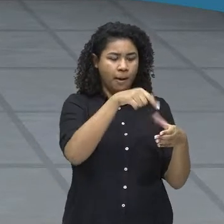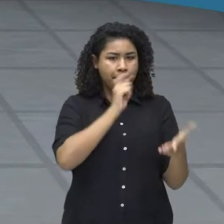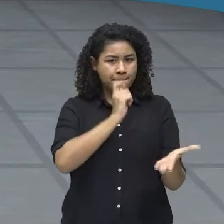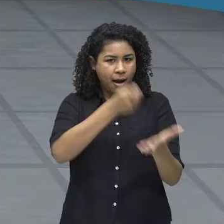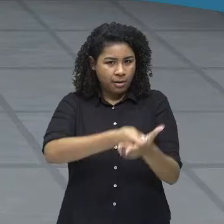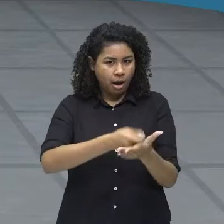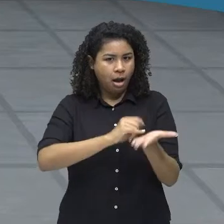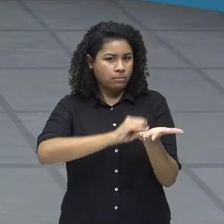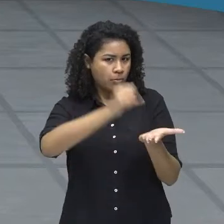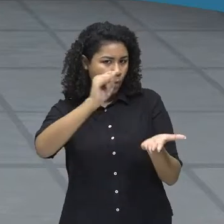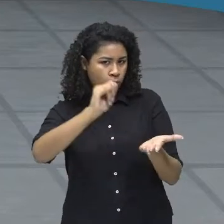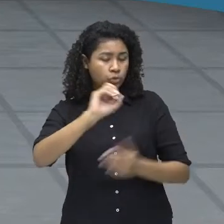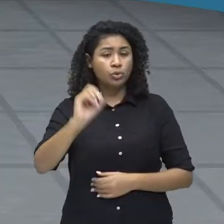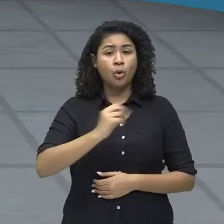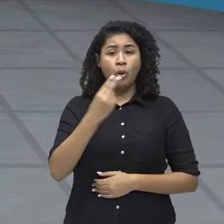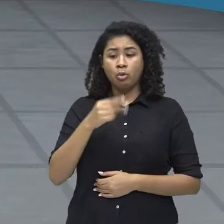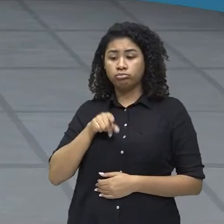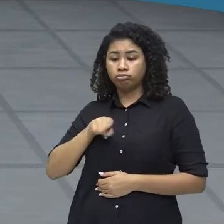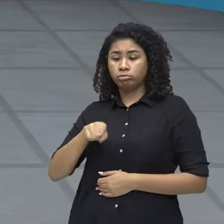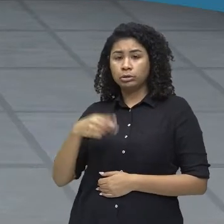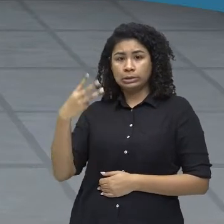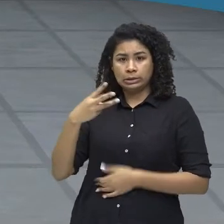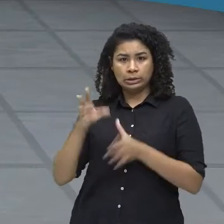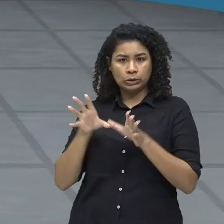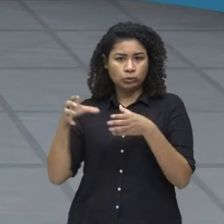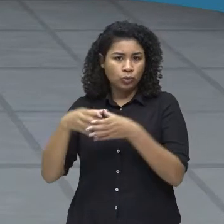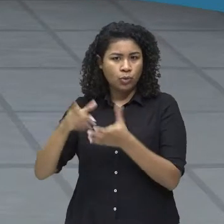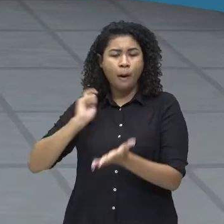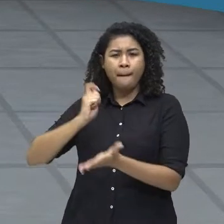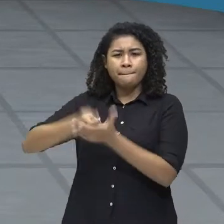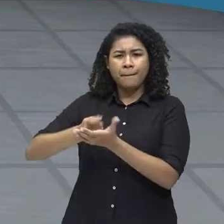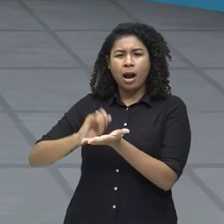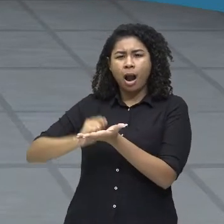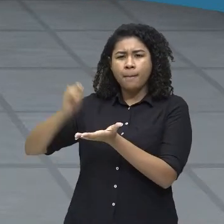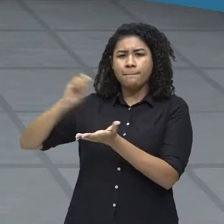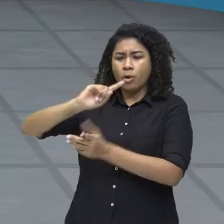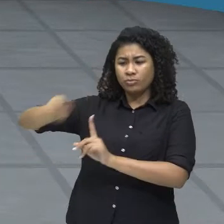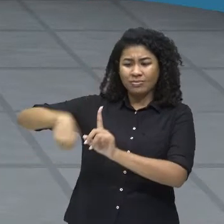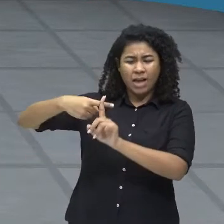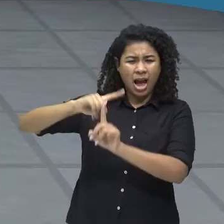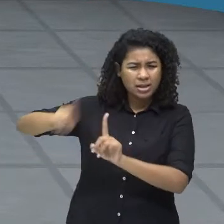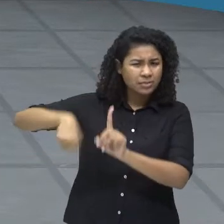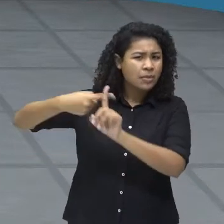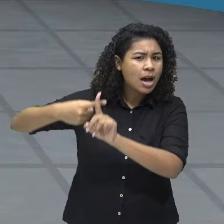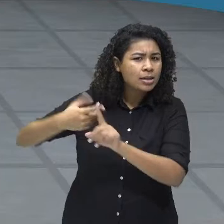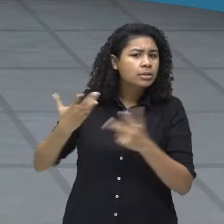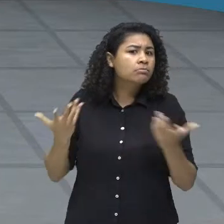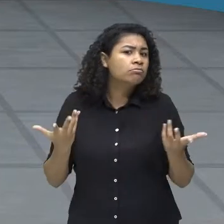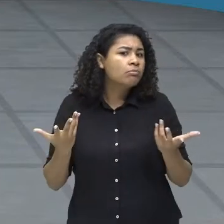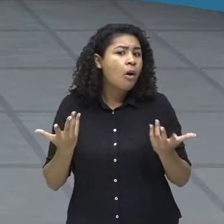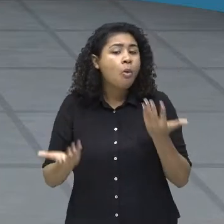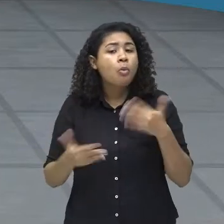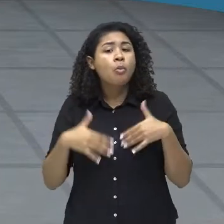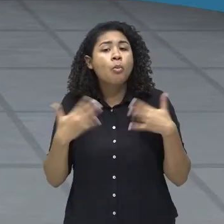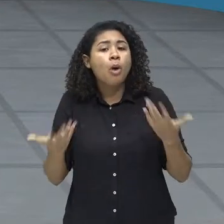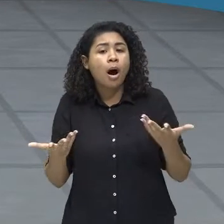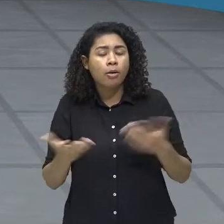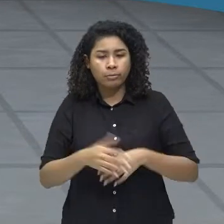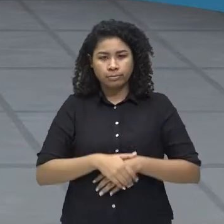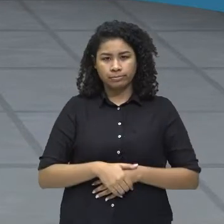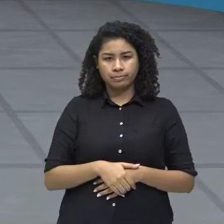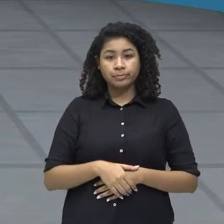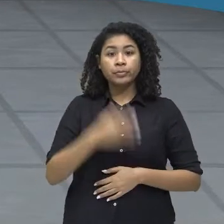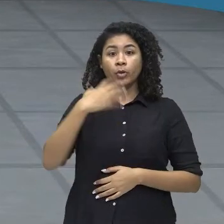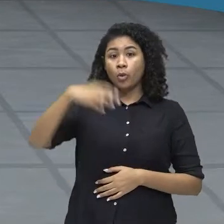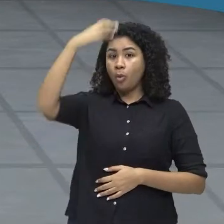melhor, daquela camada da sociedade que já pagavam todo o imposto naquela época? Então, o rei